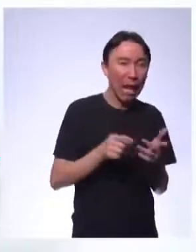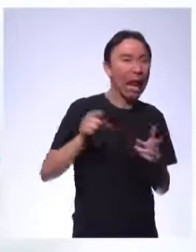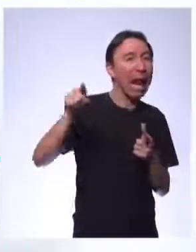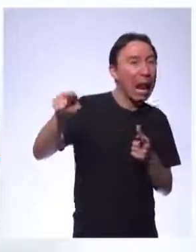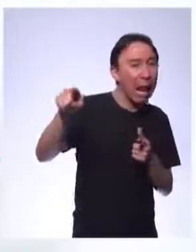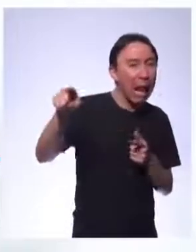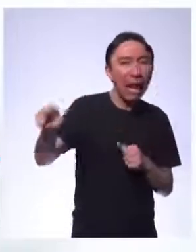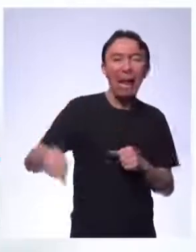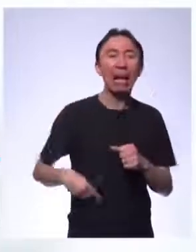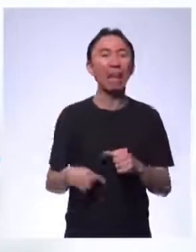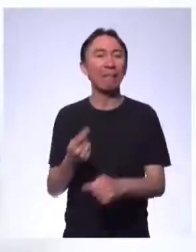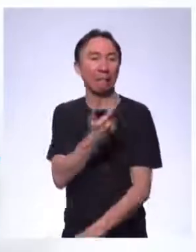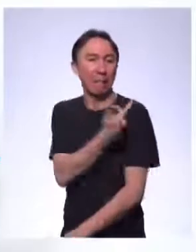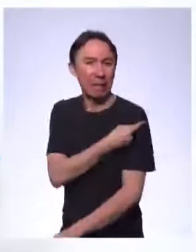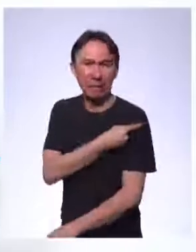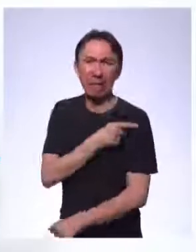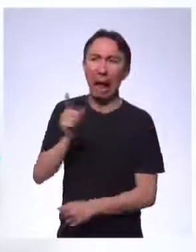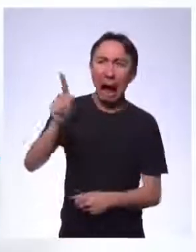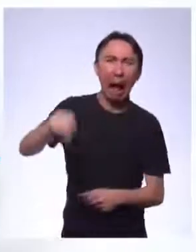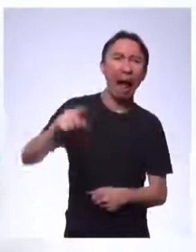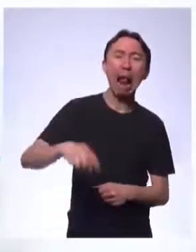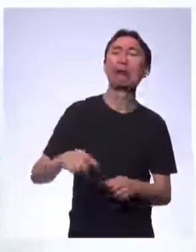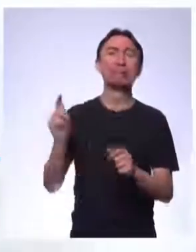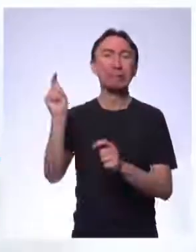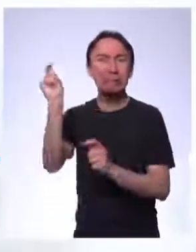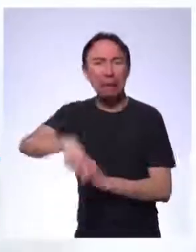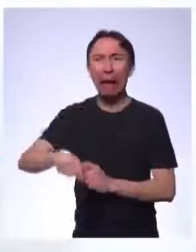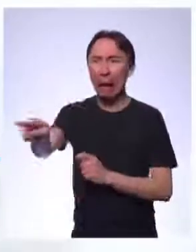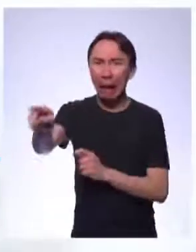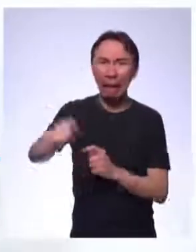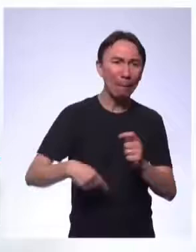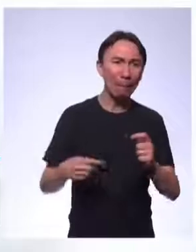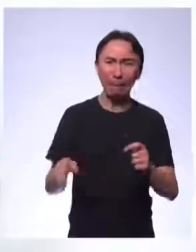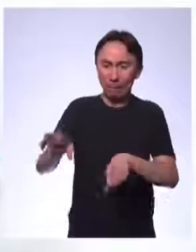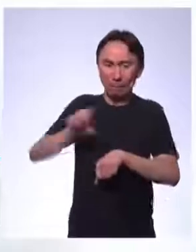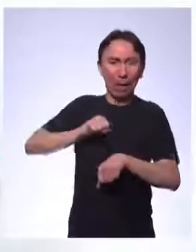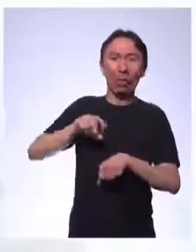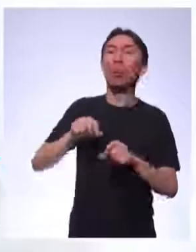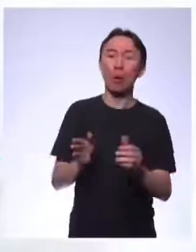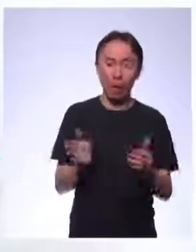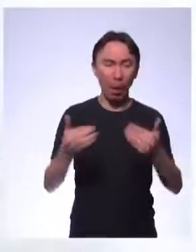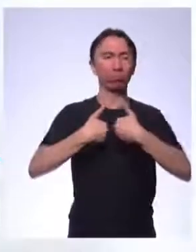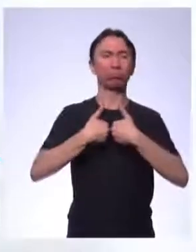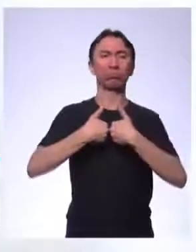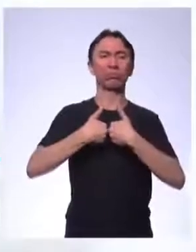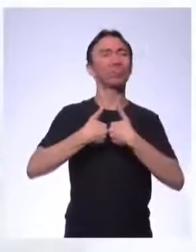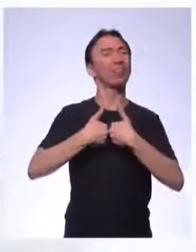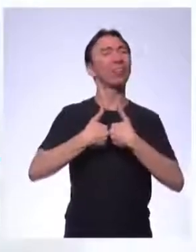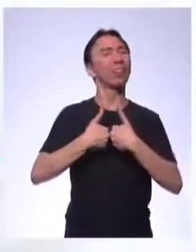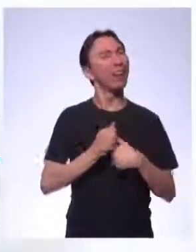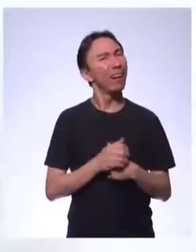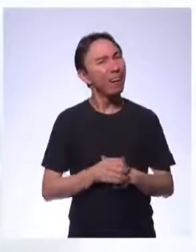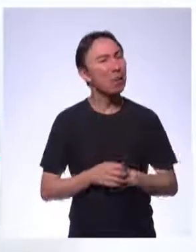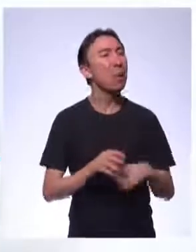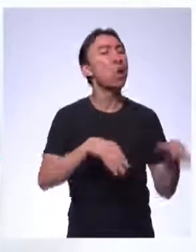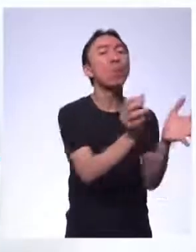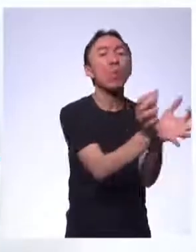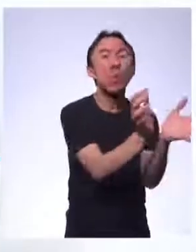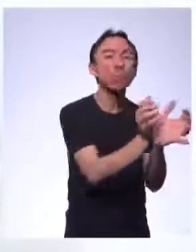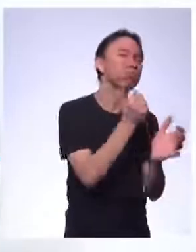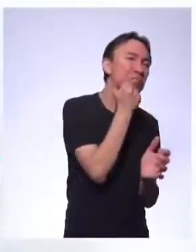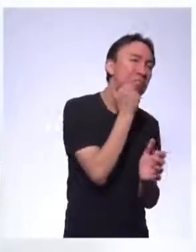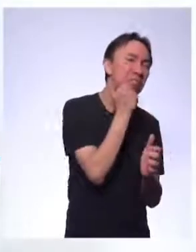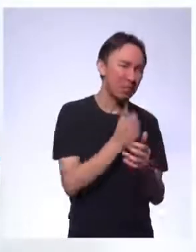outros cientistas que pesquisaram, inclusive do grupo dele de pesquisa, desmentiram ele, porque ele falou que havia